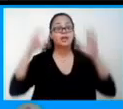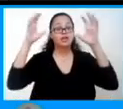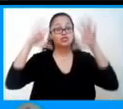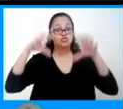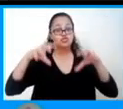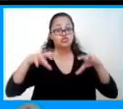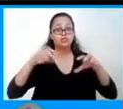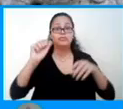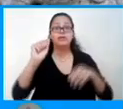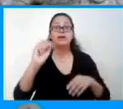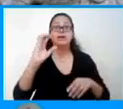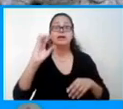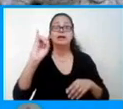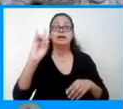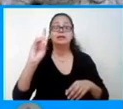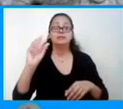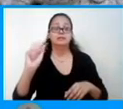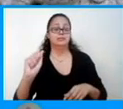Chuva ácida.